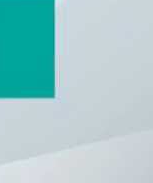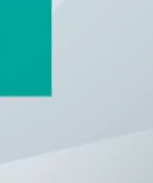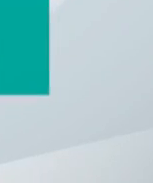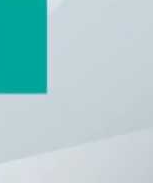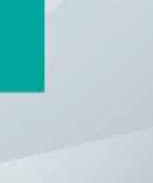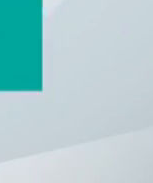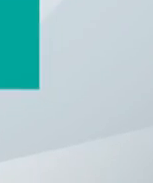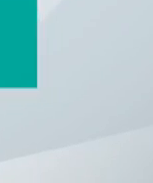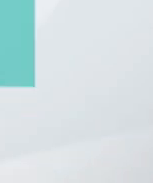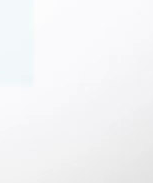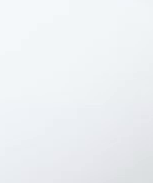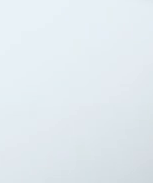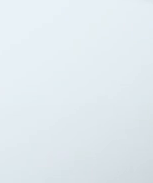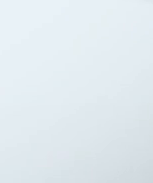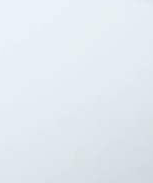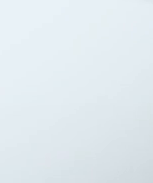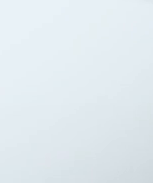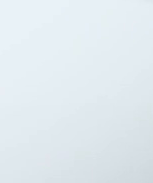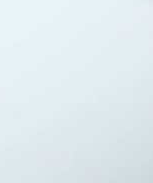Música